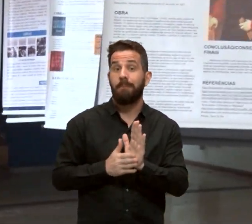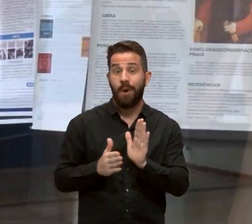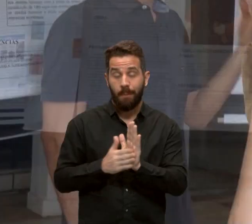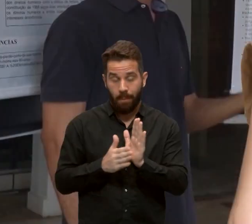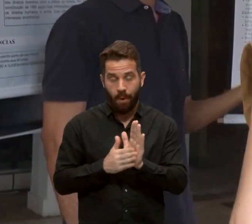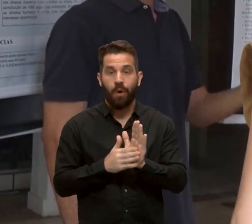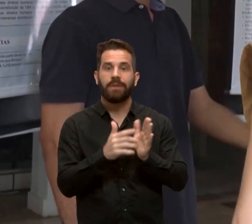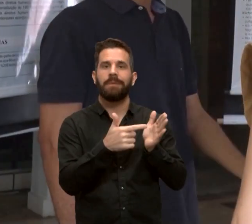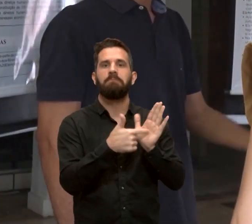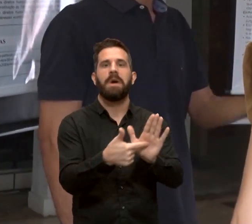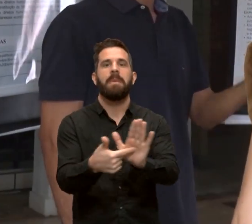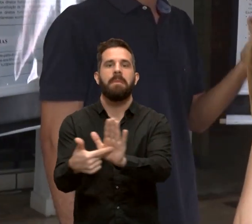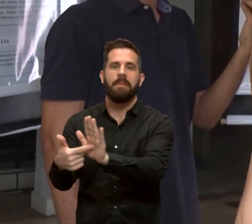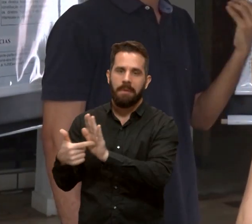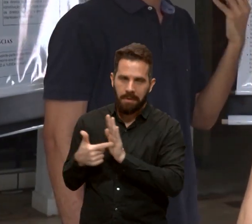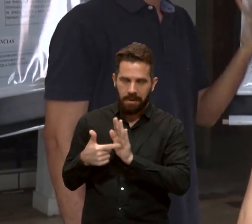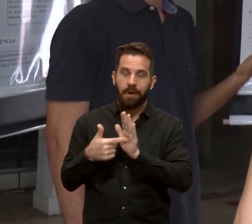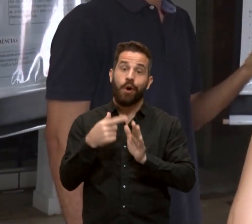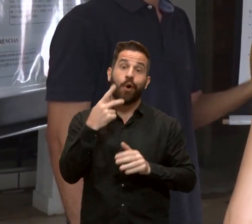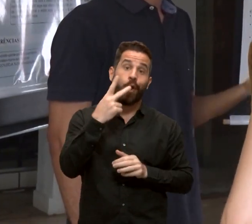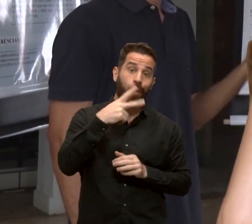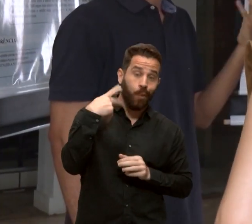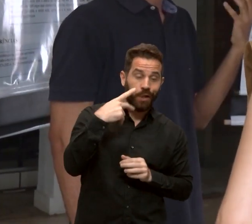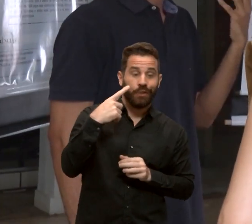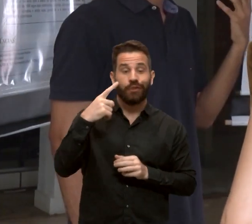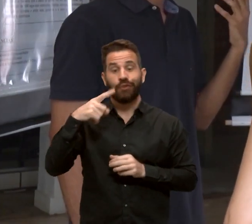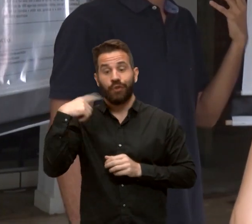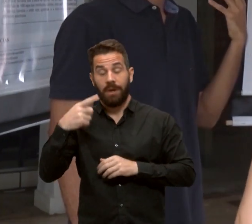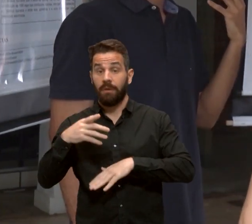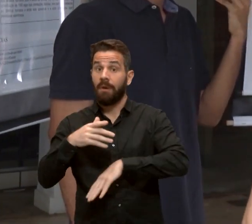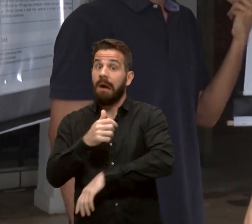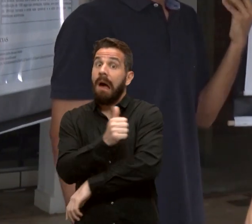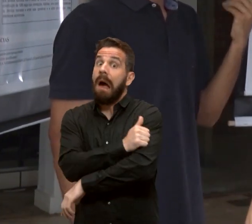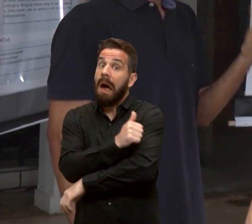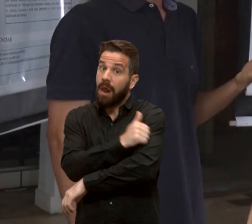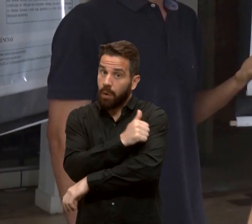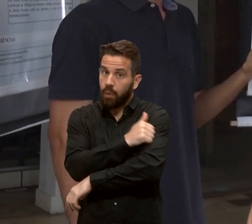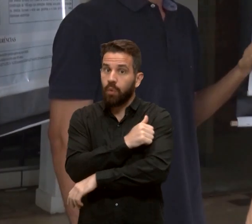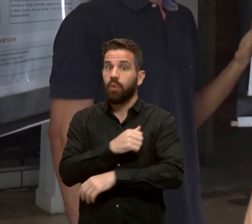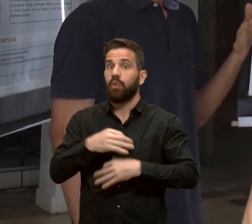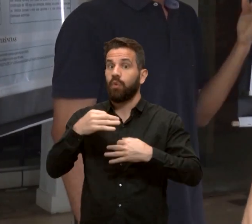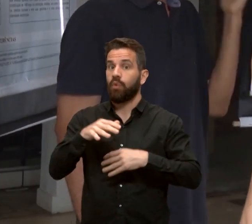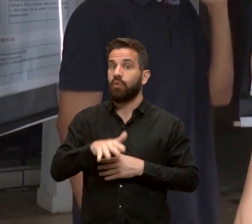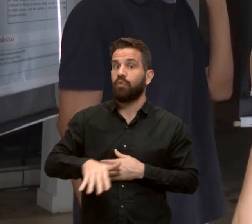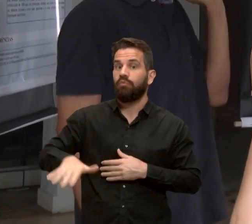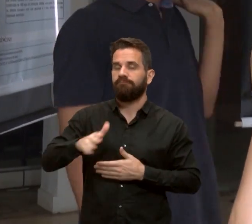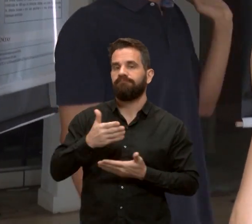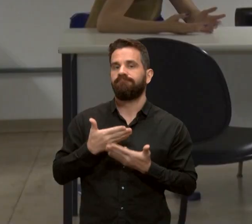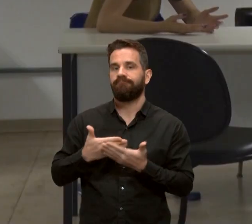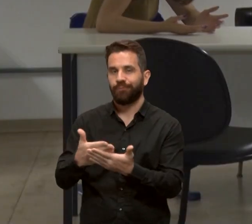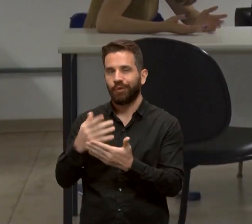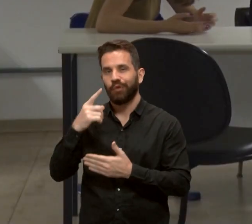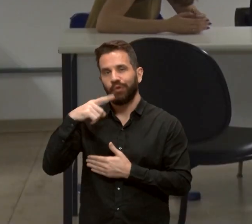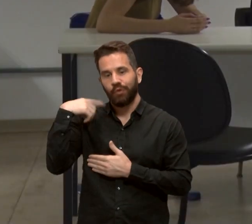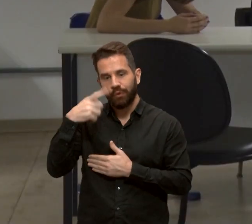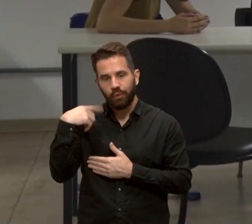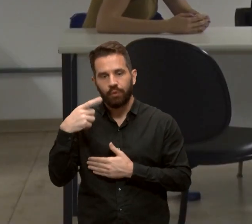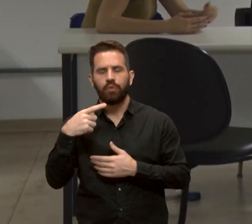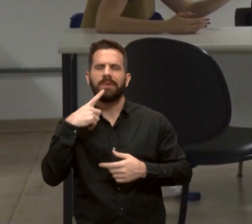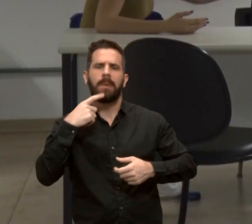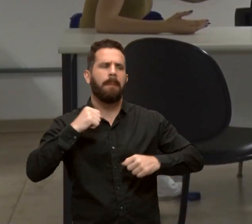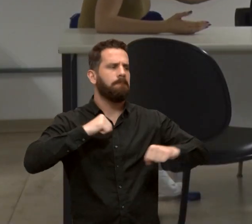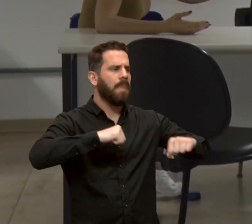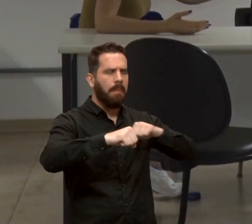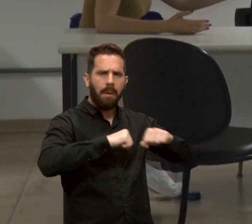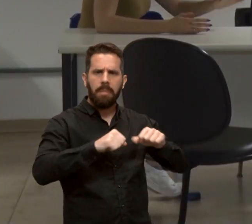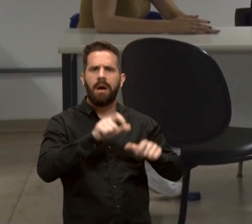Direito, montada pelos estudantes de Direito depois de um semestre debatendo o pensamento de autores